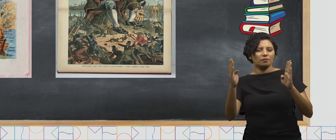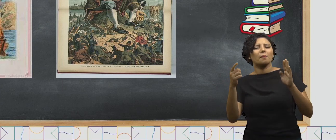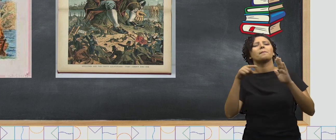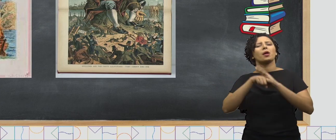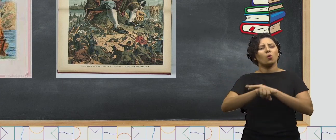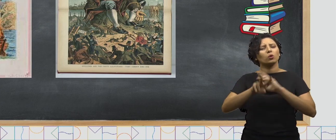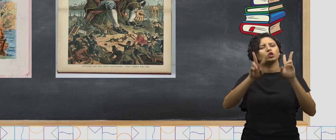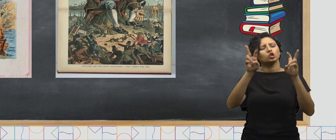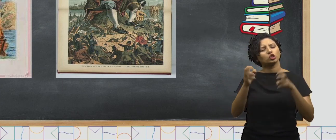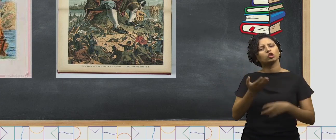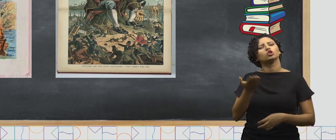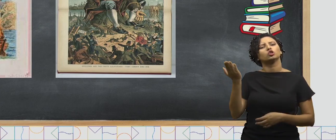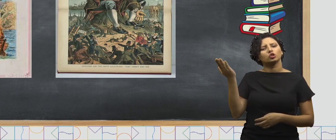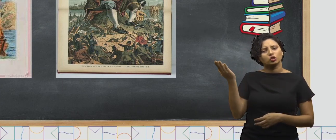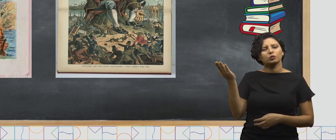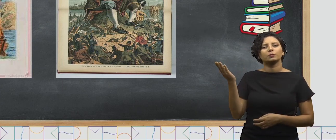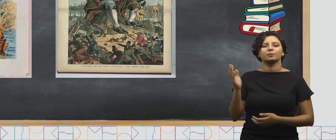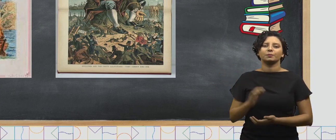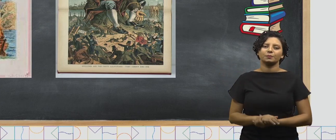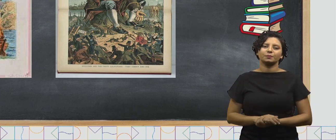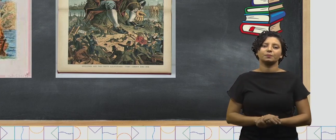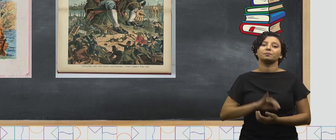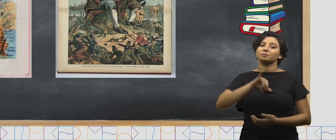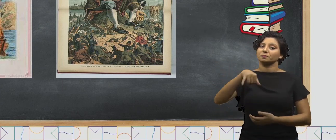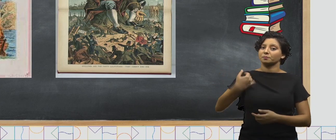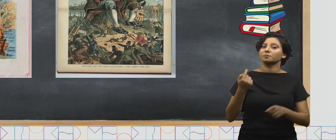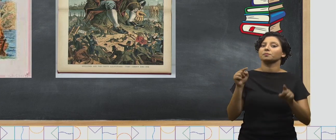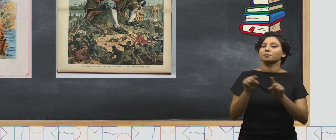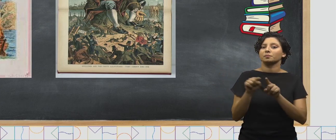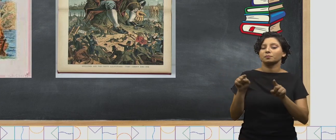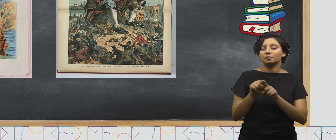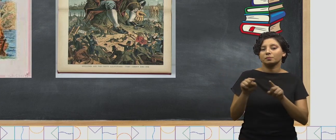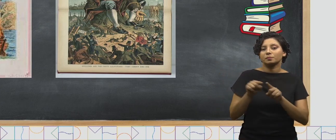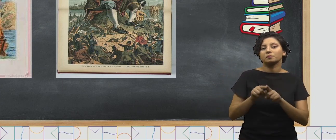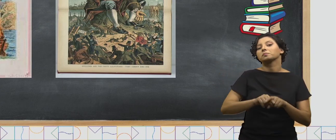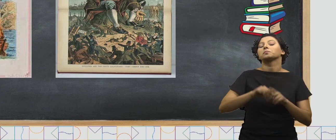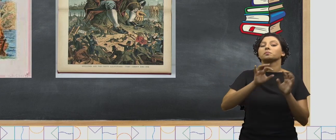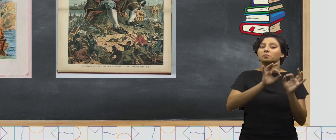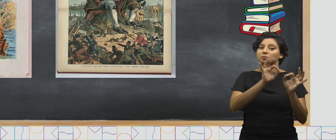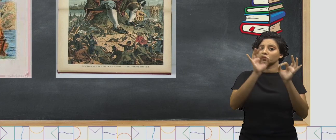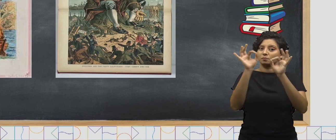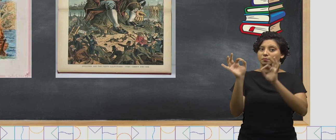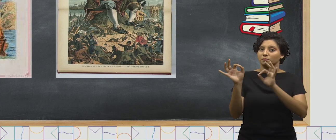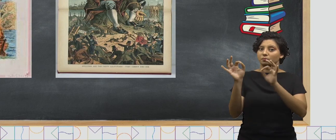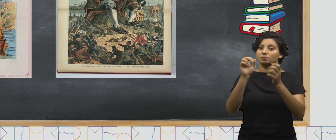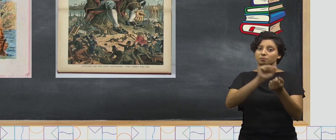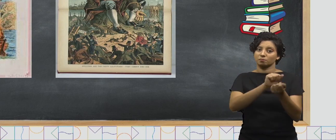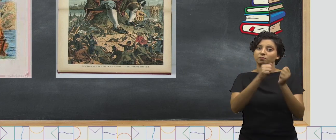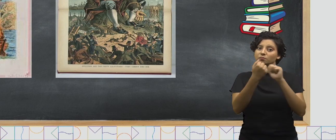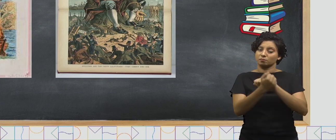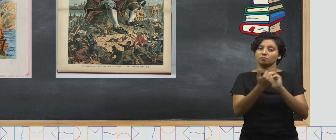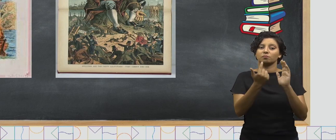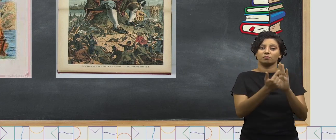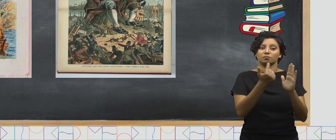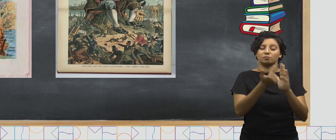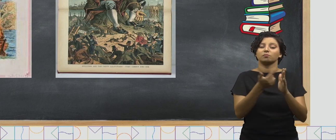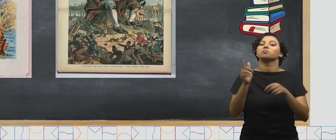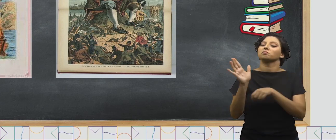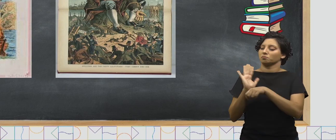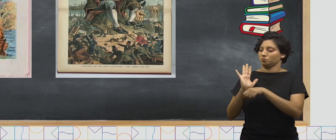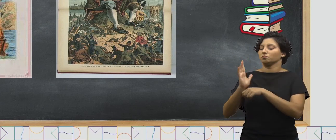sobre esses livros que citei. Aproveite também para assistir a adaptação do livro em filme